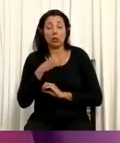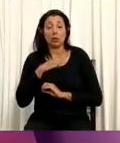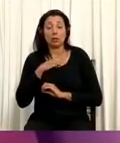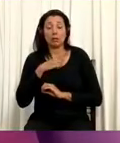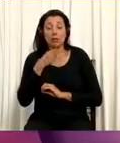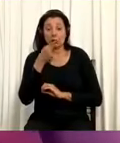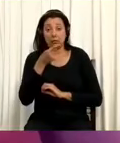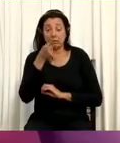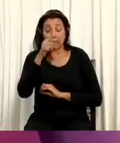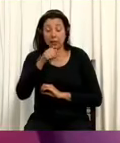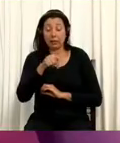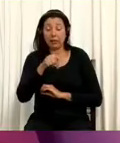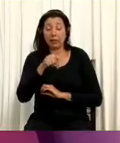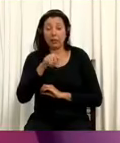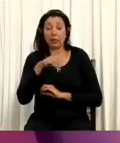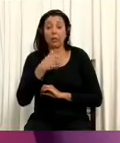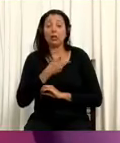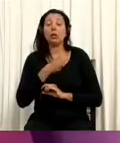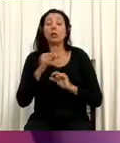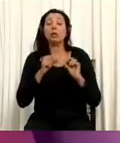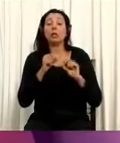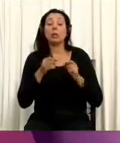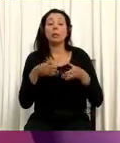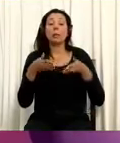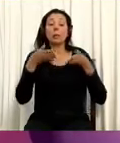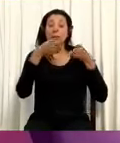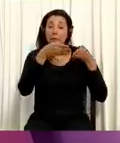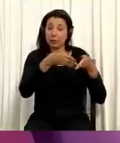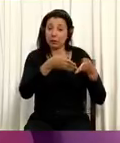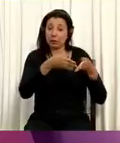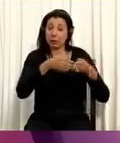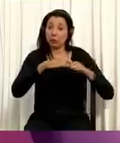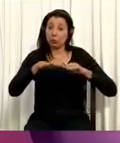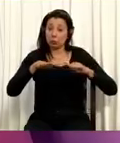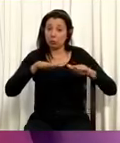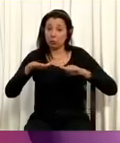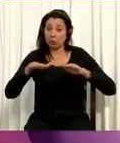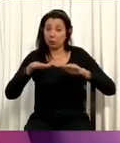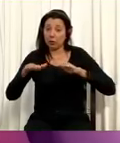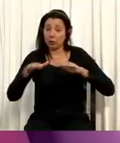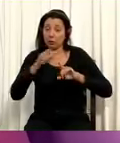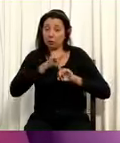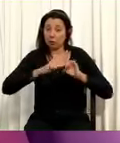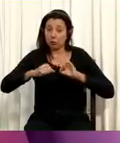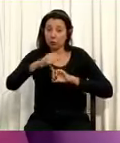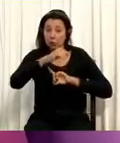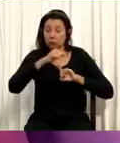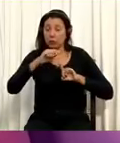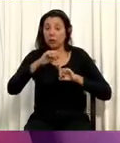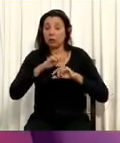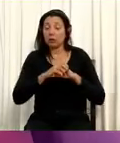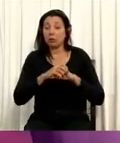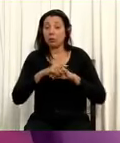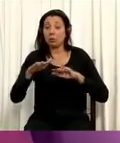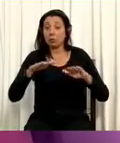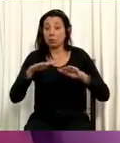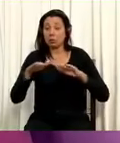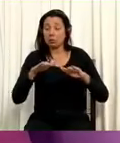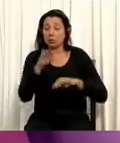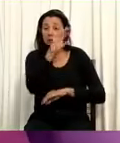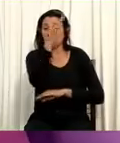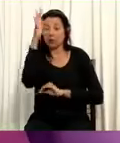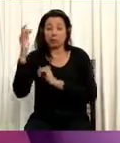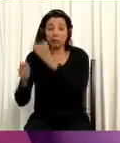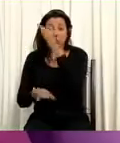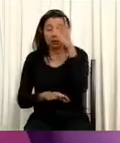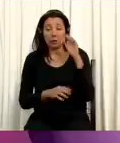dizer aqui é que nós participamos de movimentos sociais, movimentos na área ambiental, como